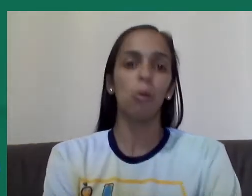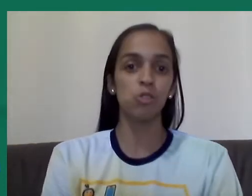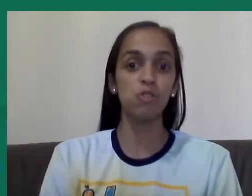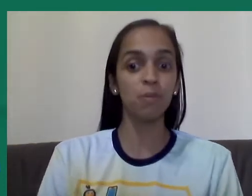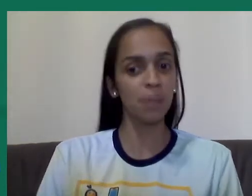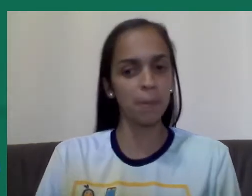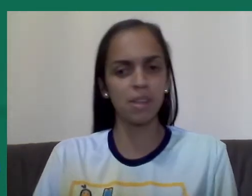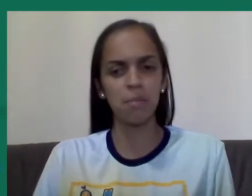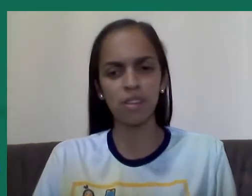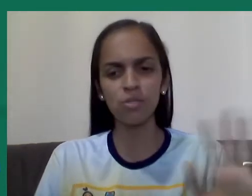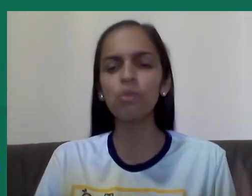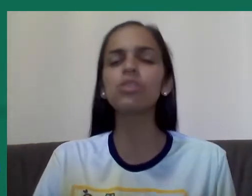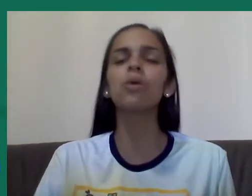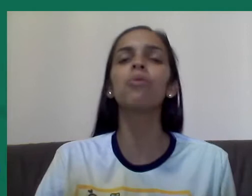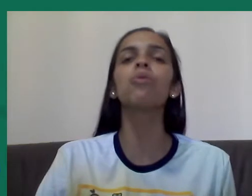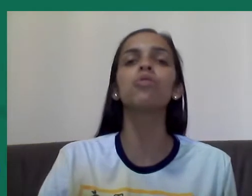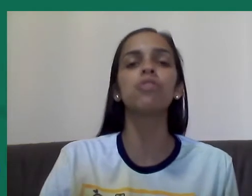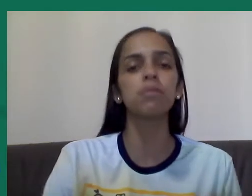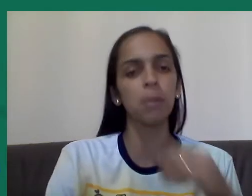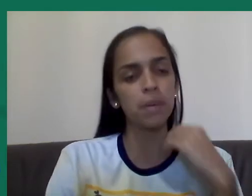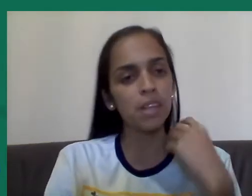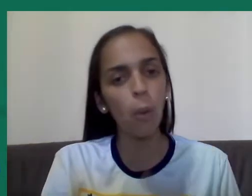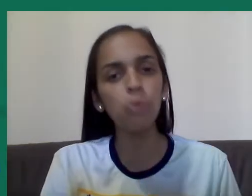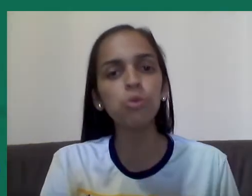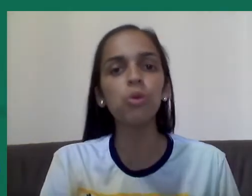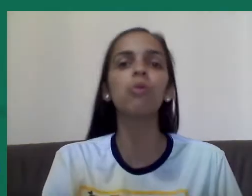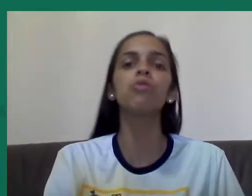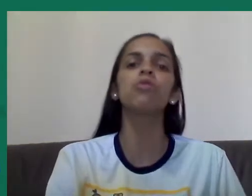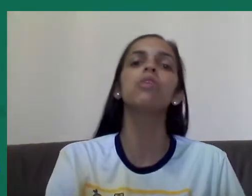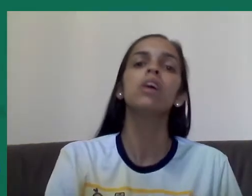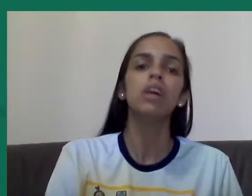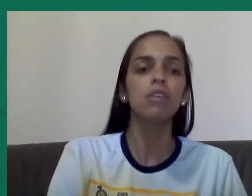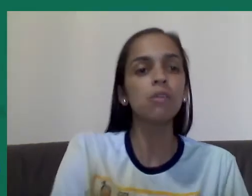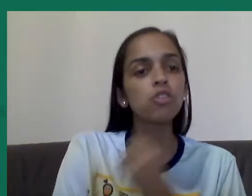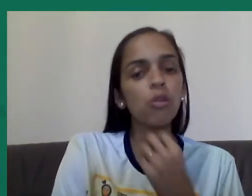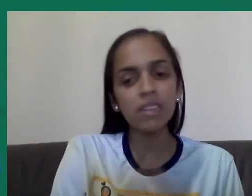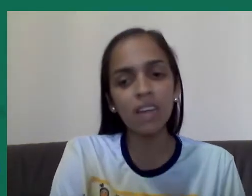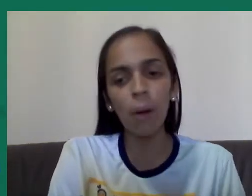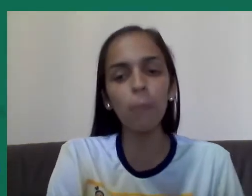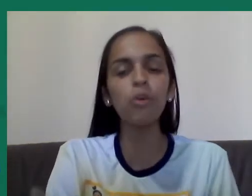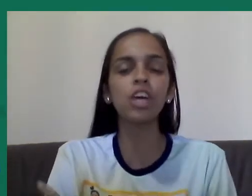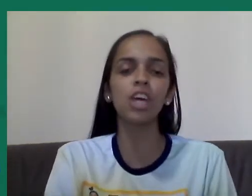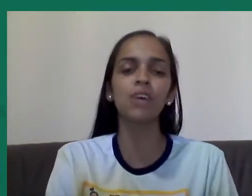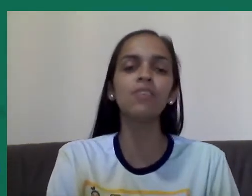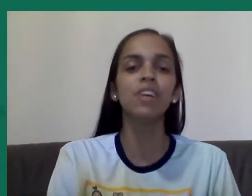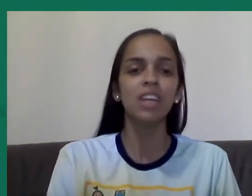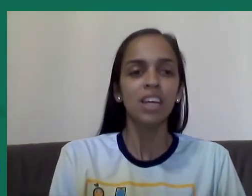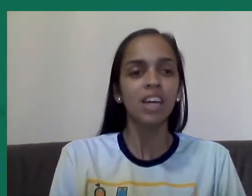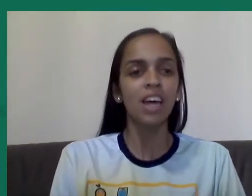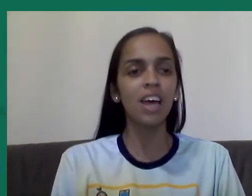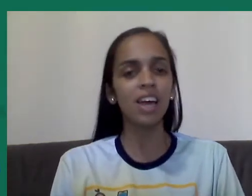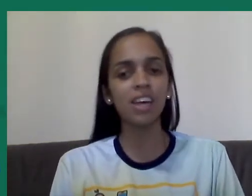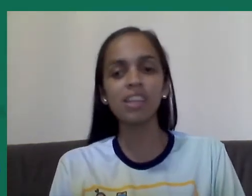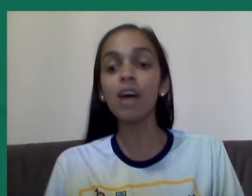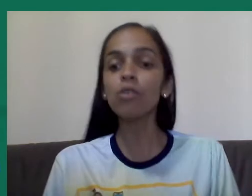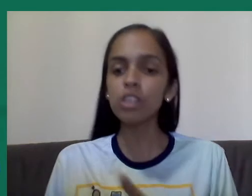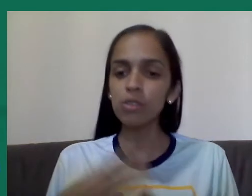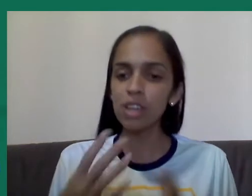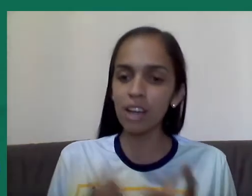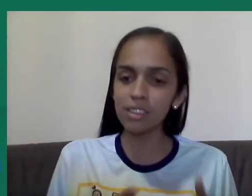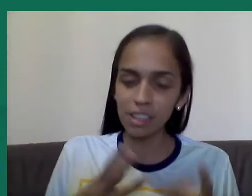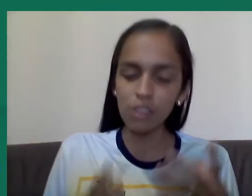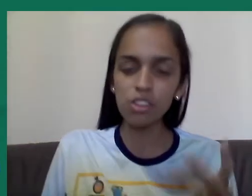né? Hoje vamos aprender mais um conteúdo, vamos aprender algo novo, vamos conversar um pouquinho e